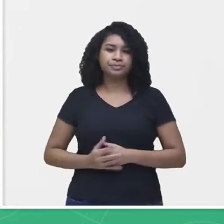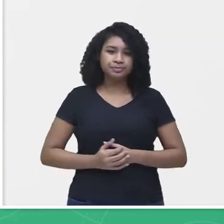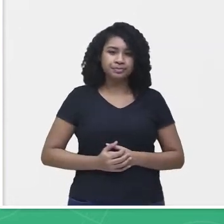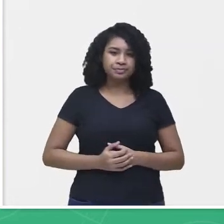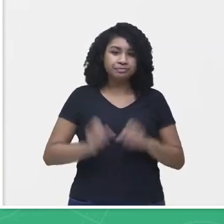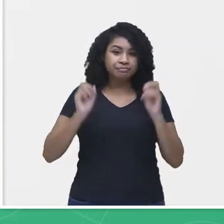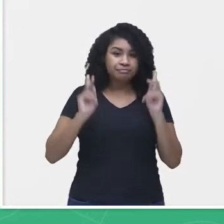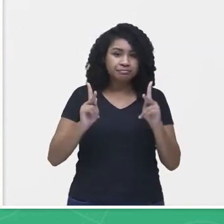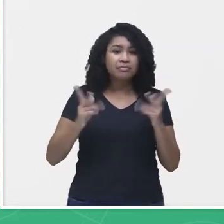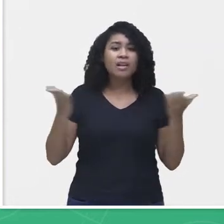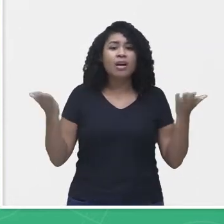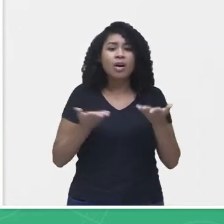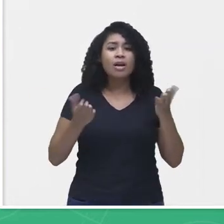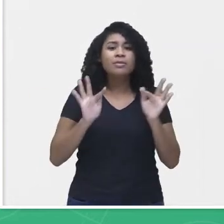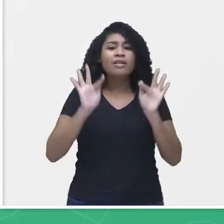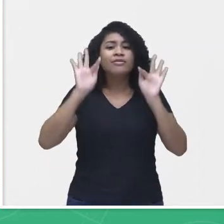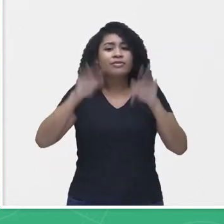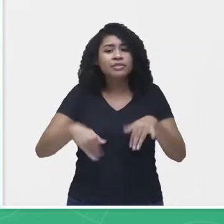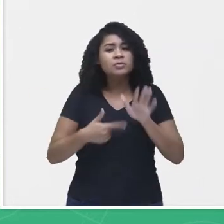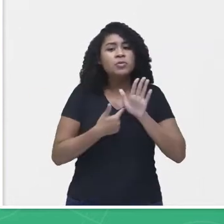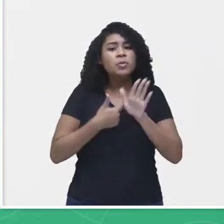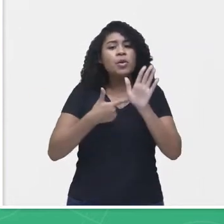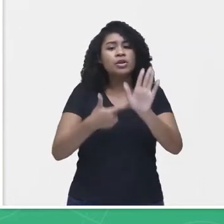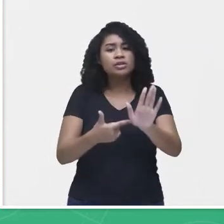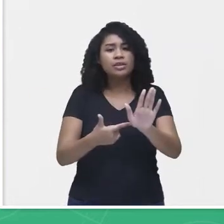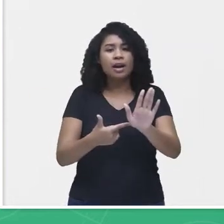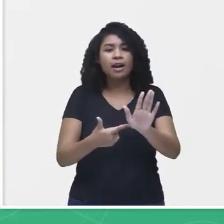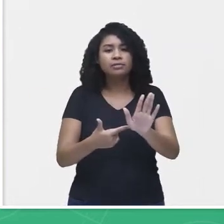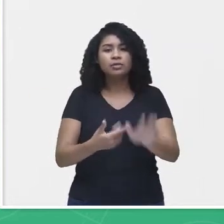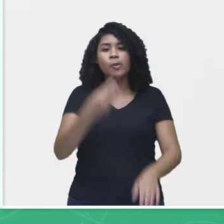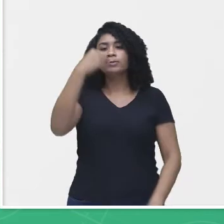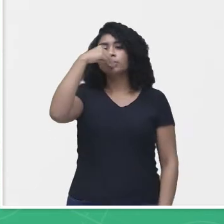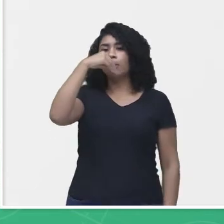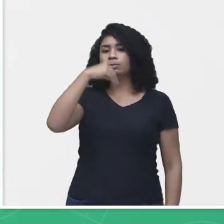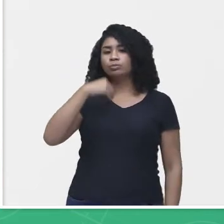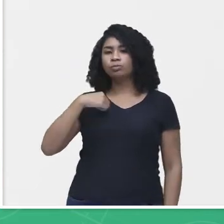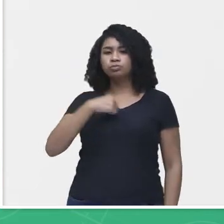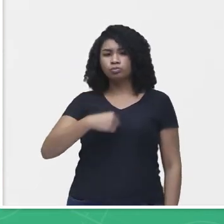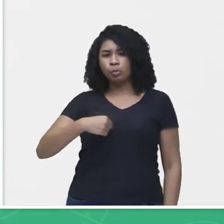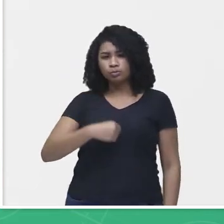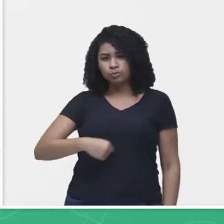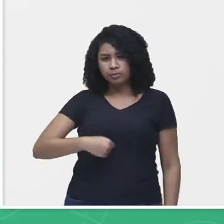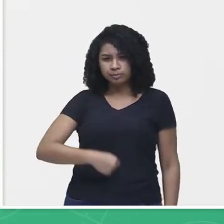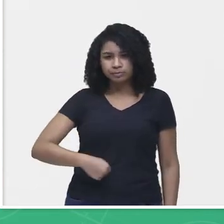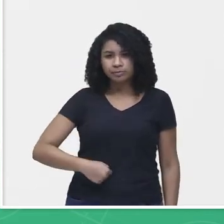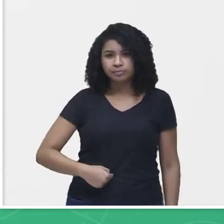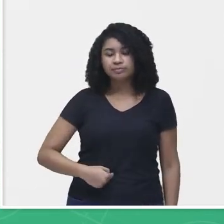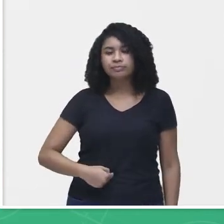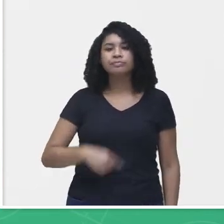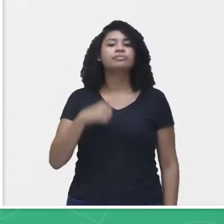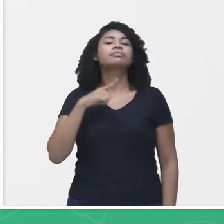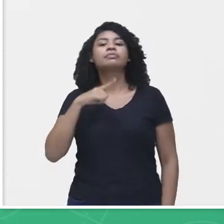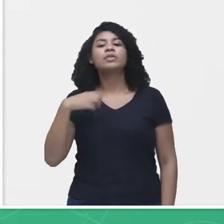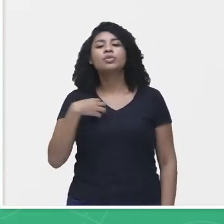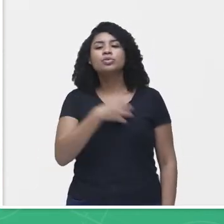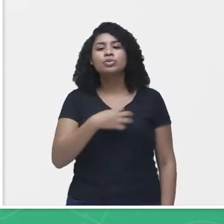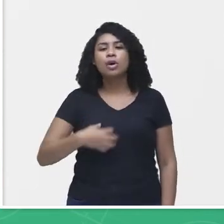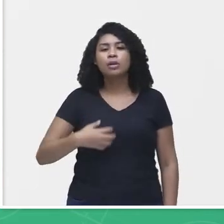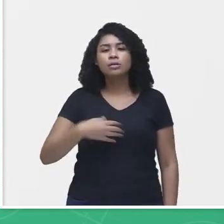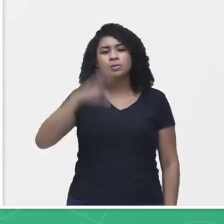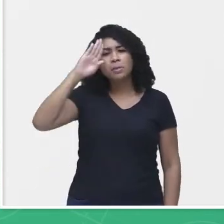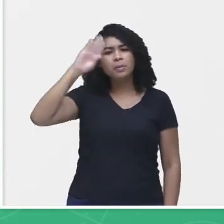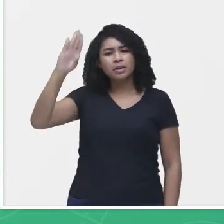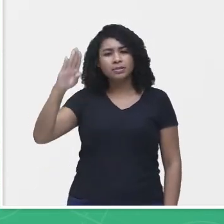para fechar, mais uma vez, a imagem do nosso sistema digestório, onde eu tenho os órgãos principais, a